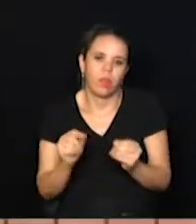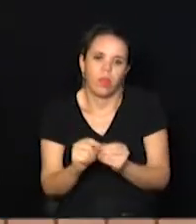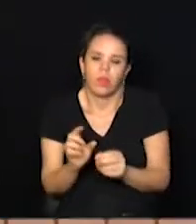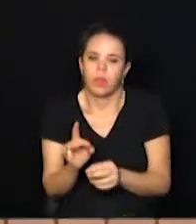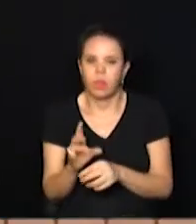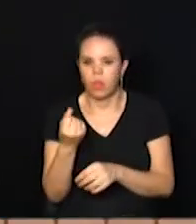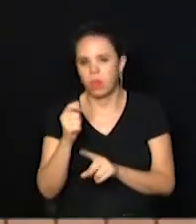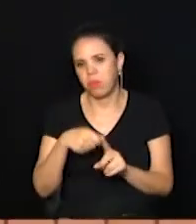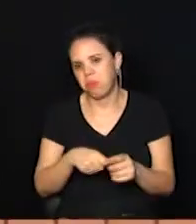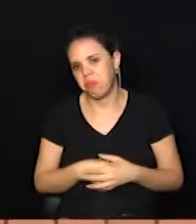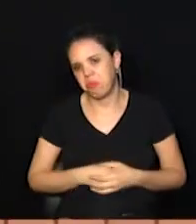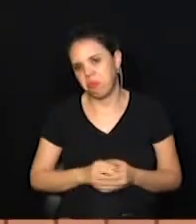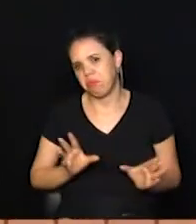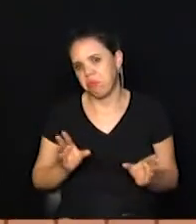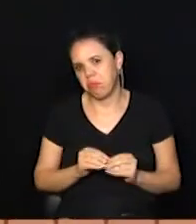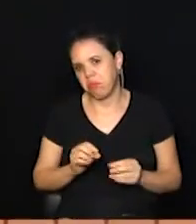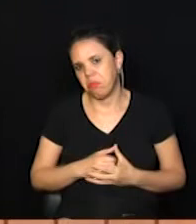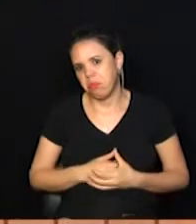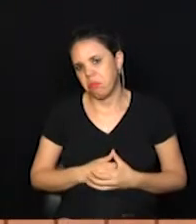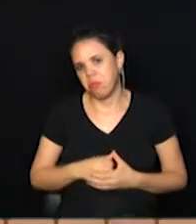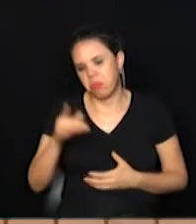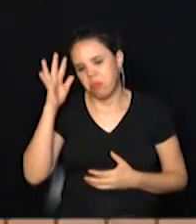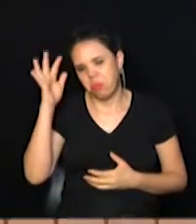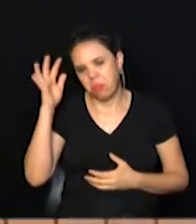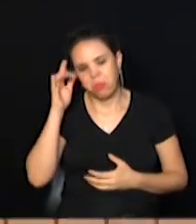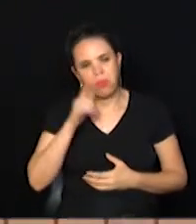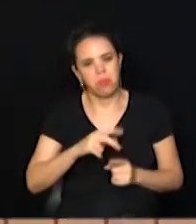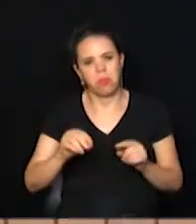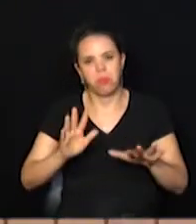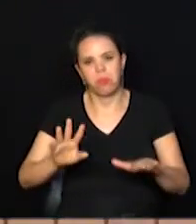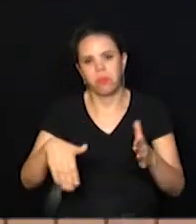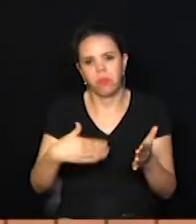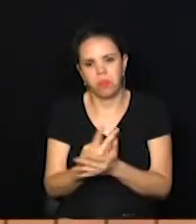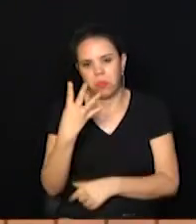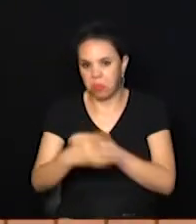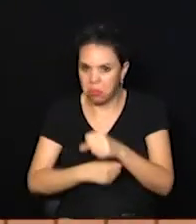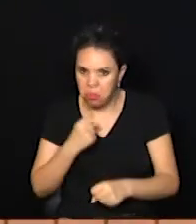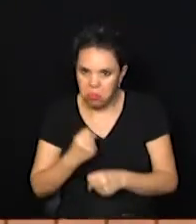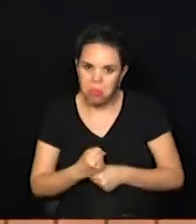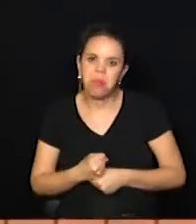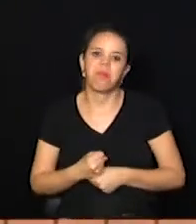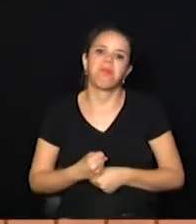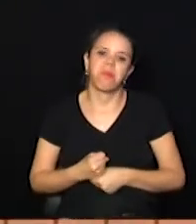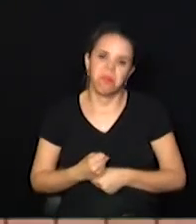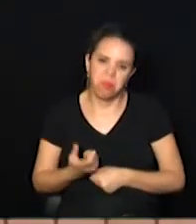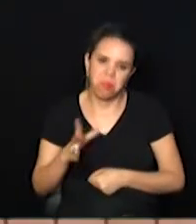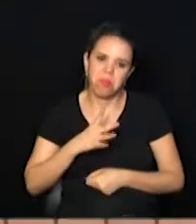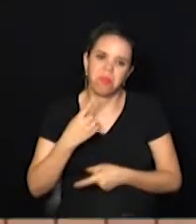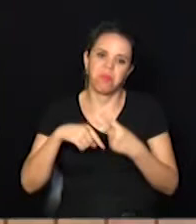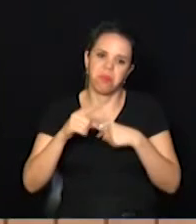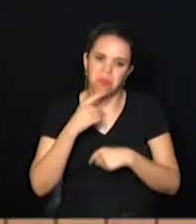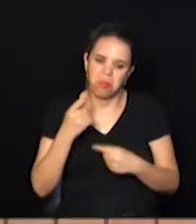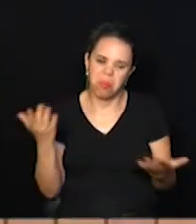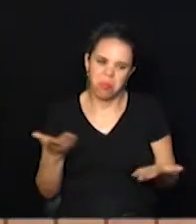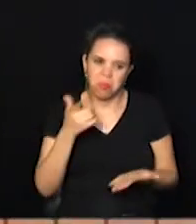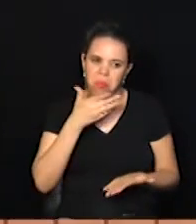8 meses. Então a gente imagina que se ele tivesse conseguido ficar na prefeitura os 4 anos, a cidade de Campinas hoje